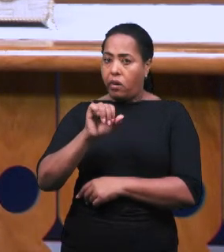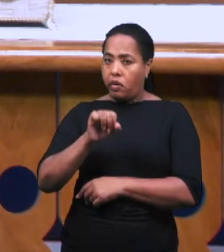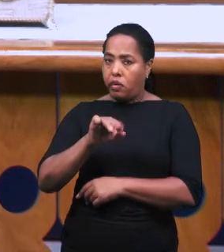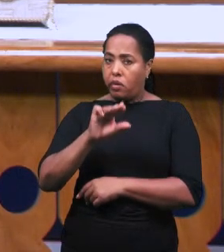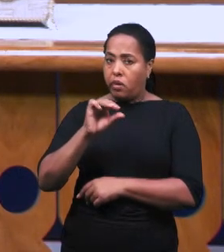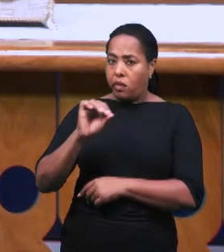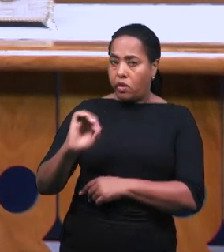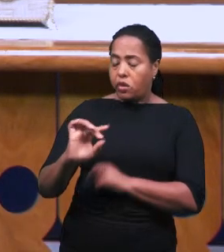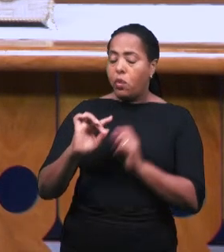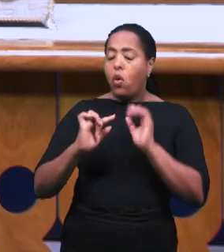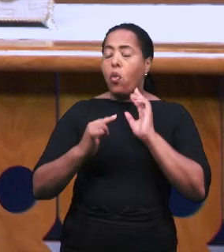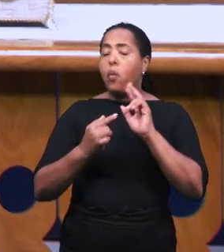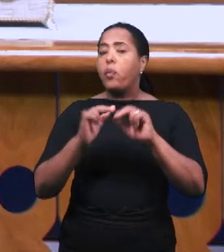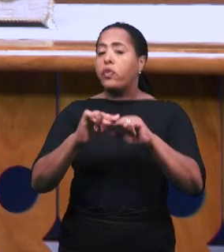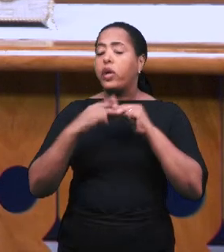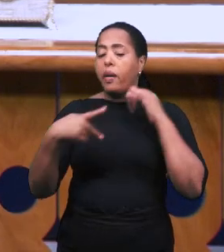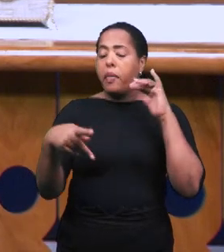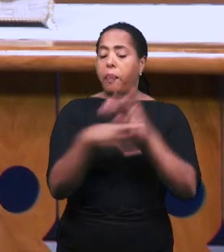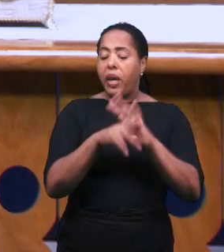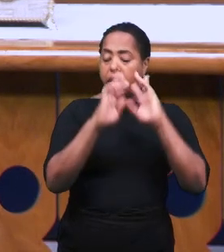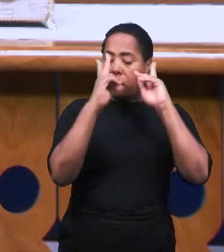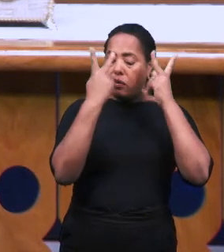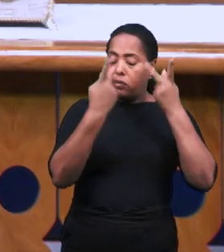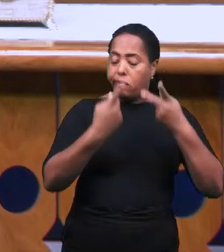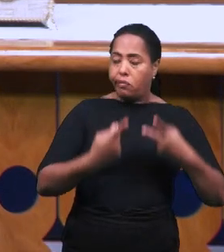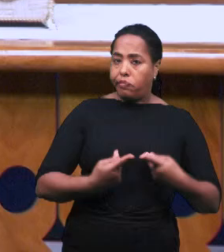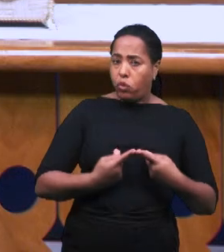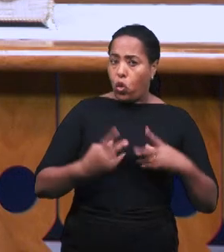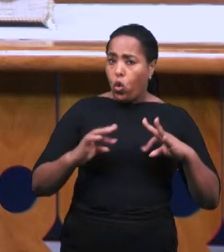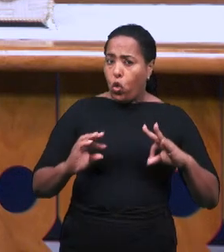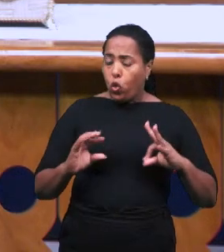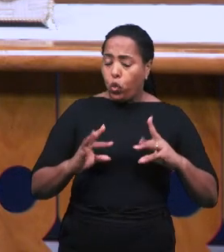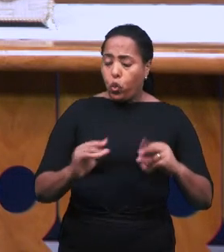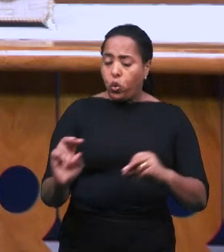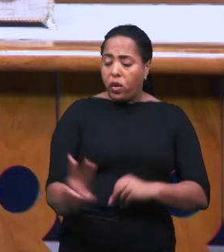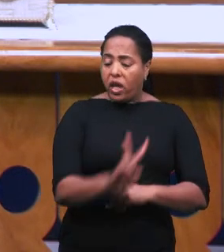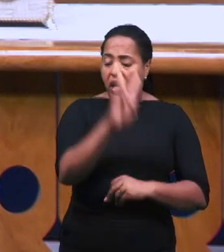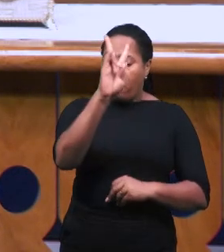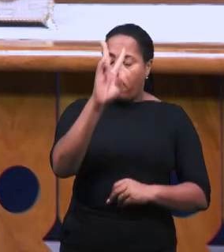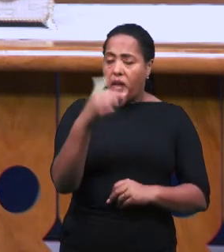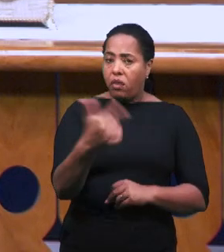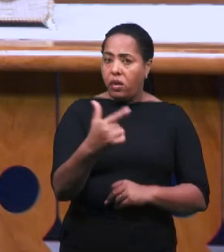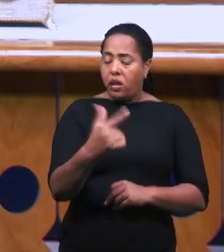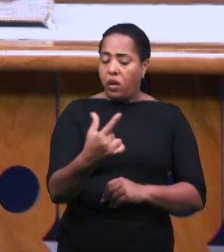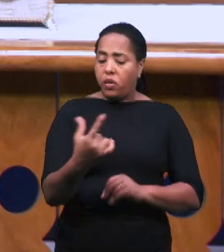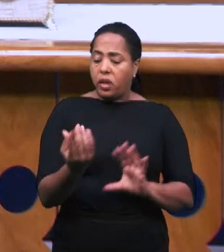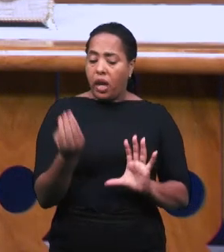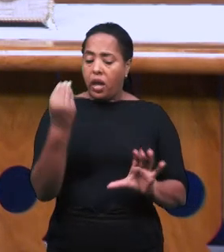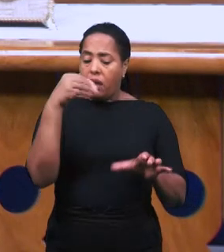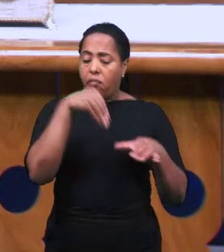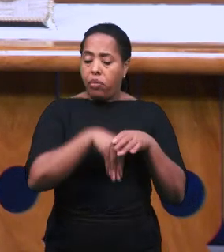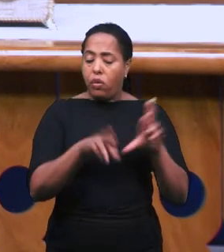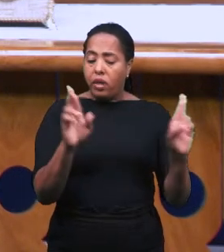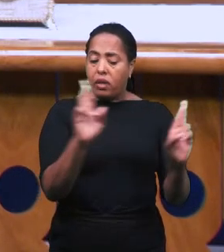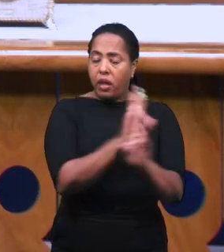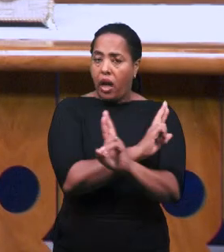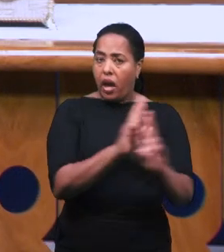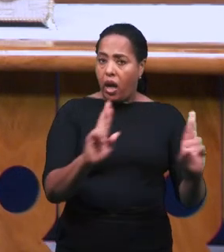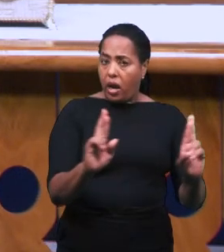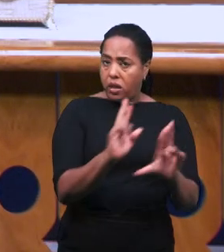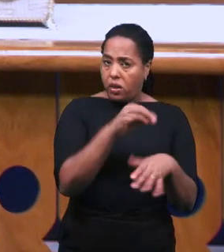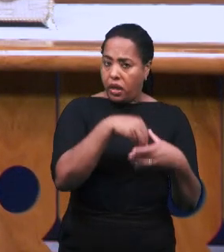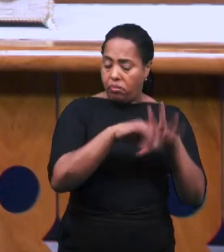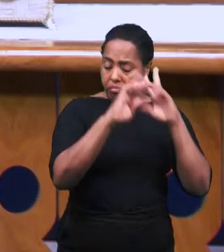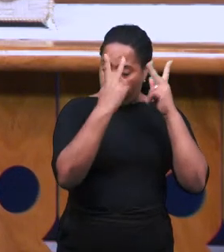sendo humano é do homem mesmo, tudo que não presta ele pode jogar na sua existência e fazer até uma